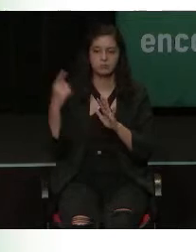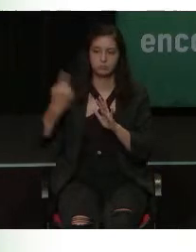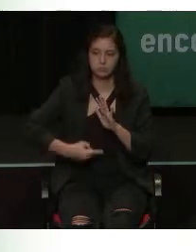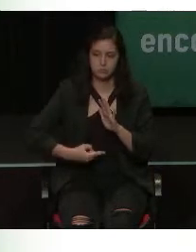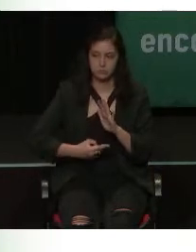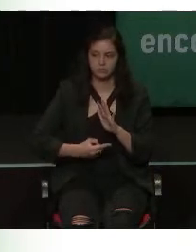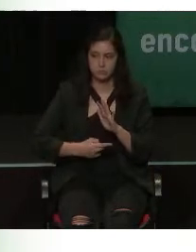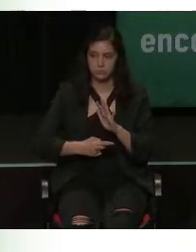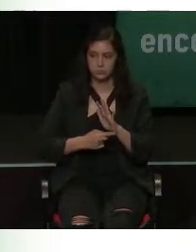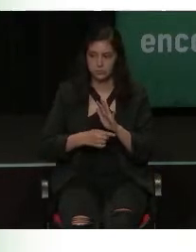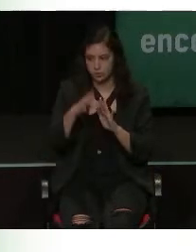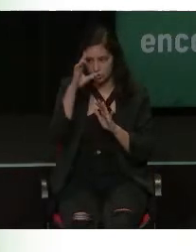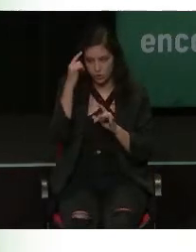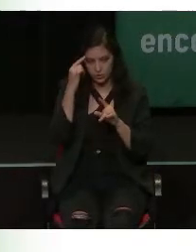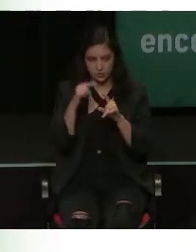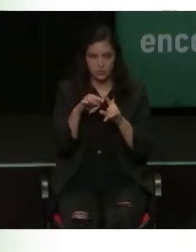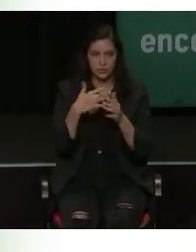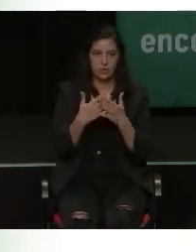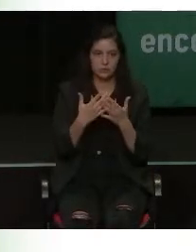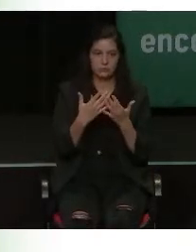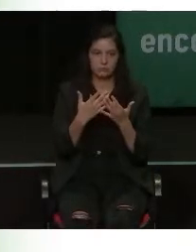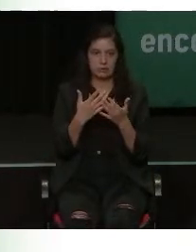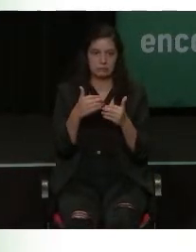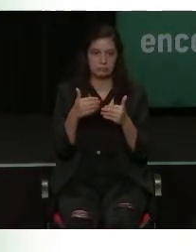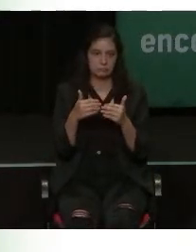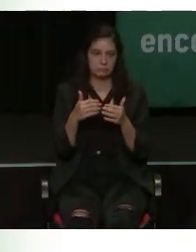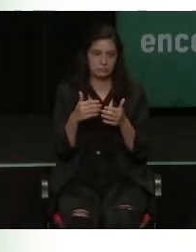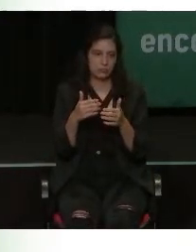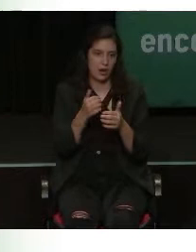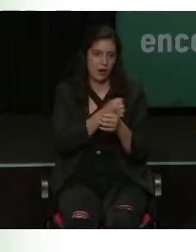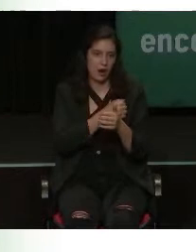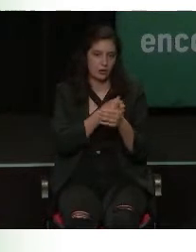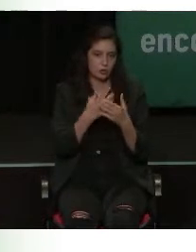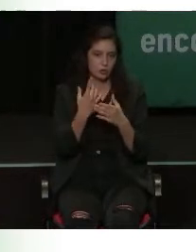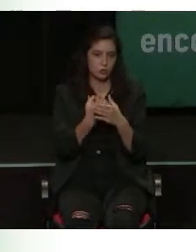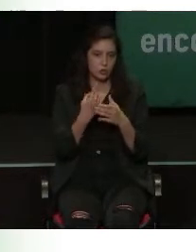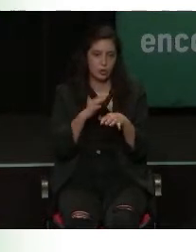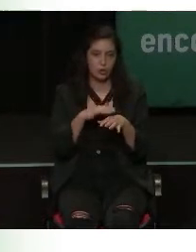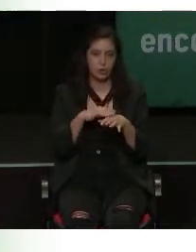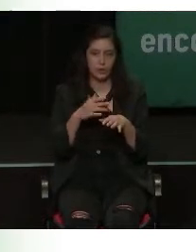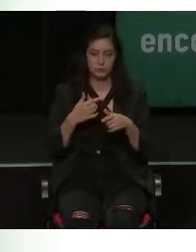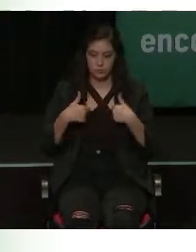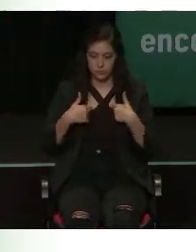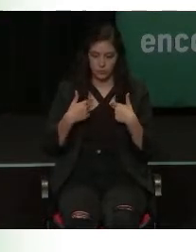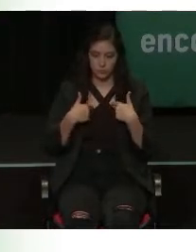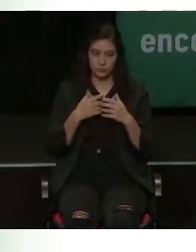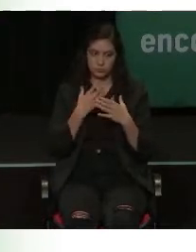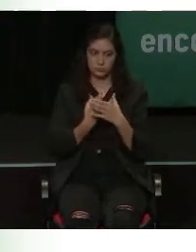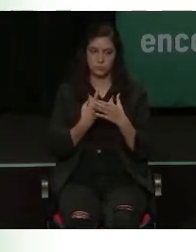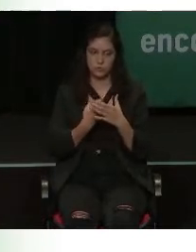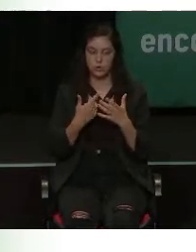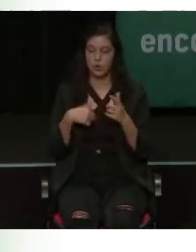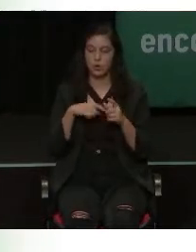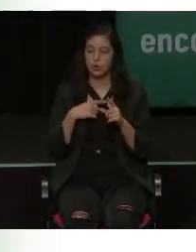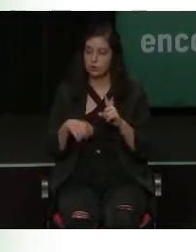do Estado, para obrigar-nos a ficar confinados, porque as pessoas de livre vontade quase que se confinaram. Portanto, nós praticamente